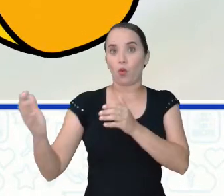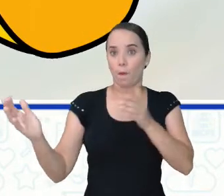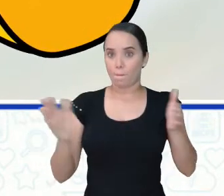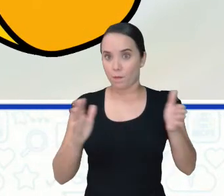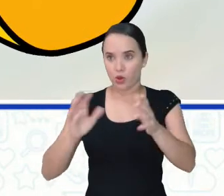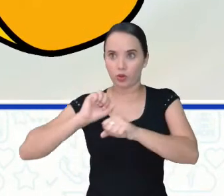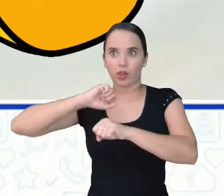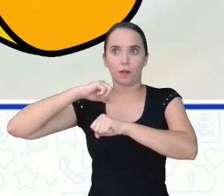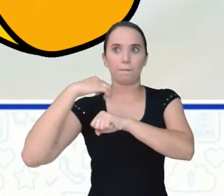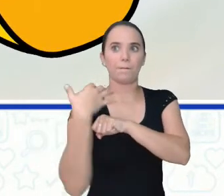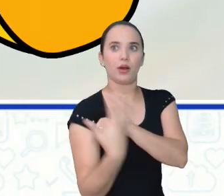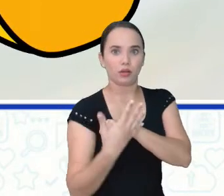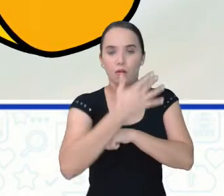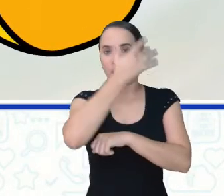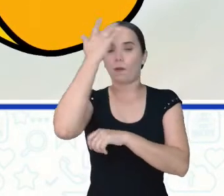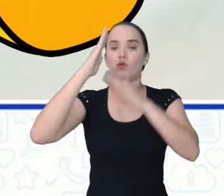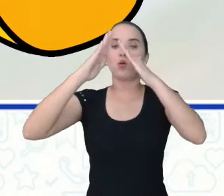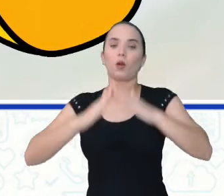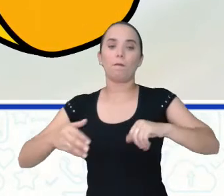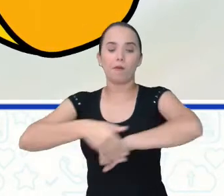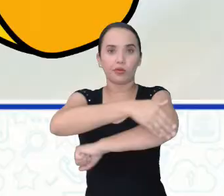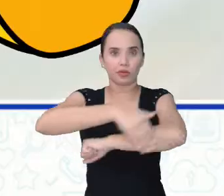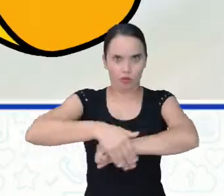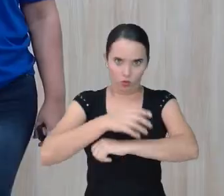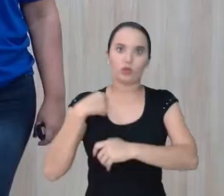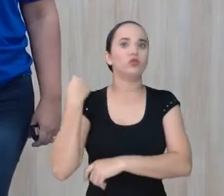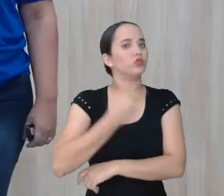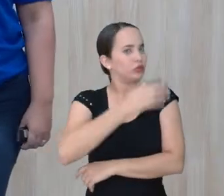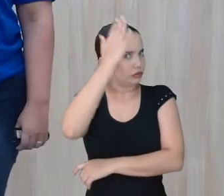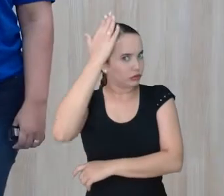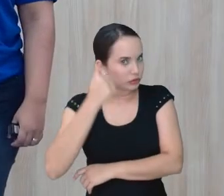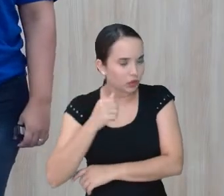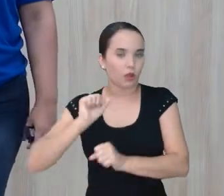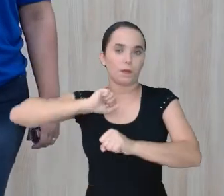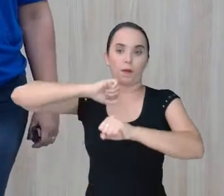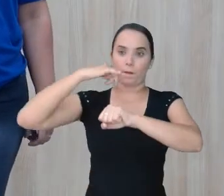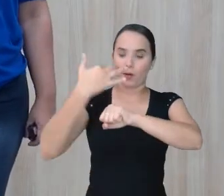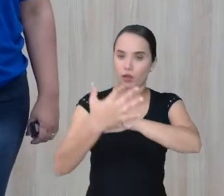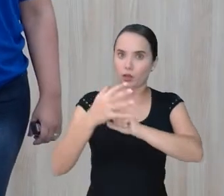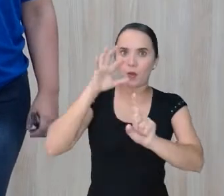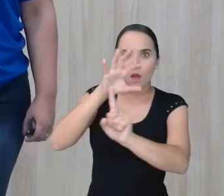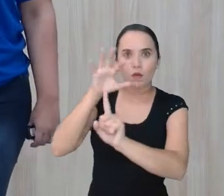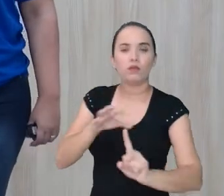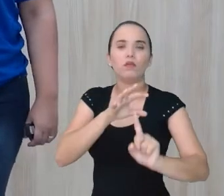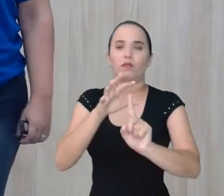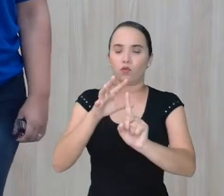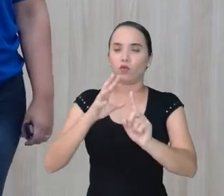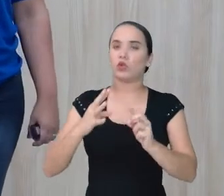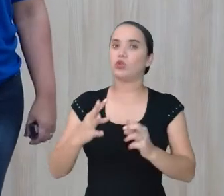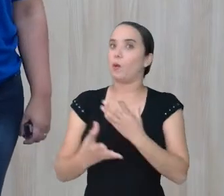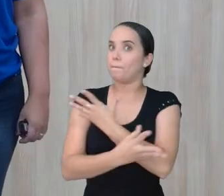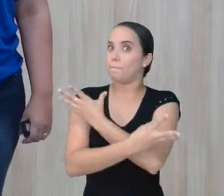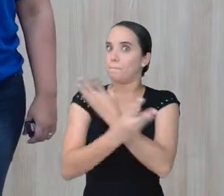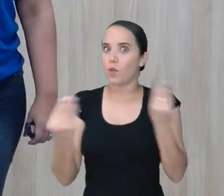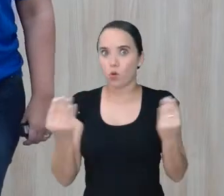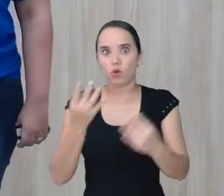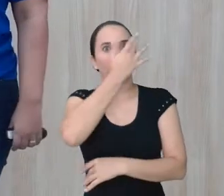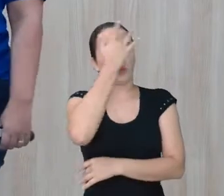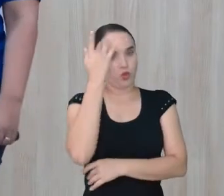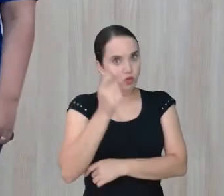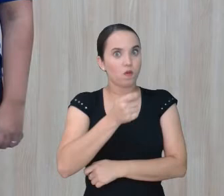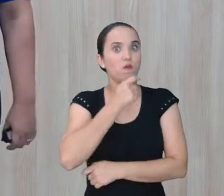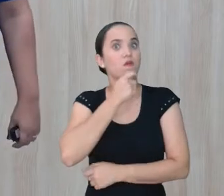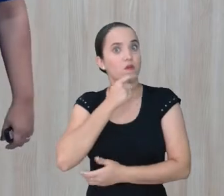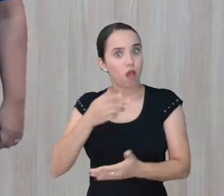pandemia afetou e afeta, né? Porque a pandemia ainda está aí, afetou e afeta muita gente. Então, muita